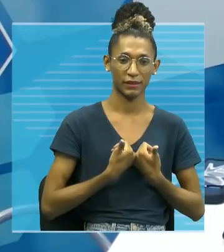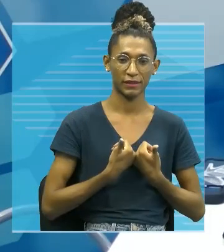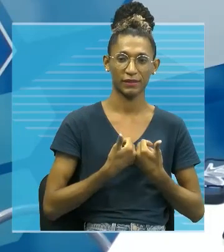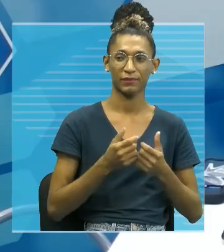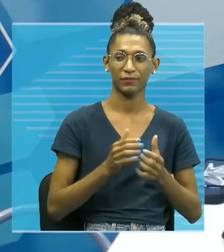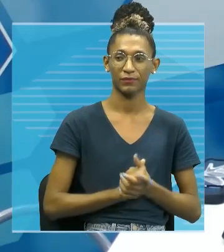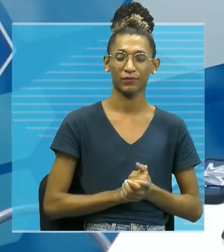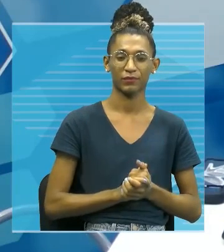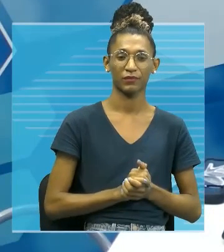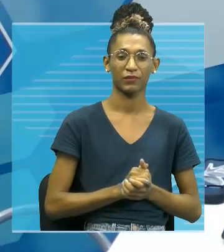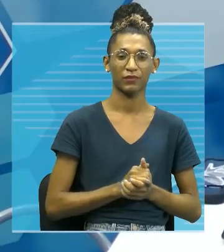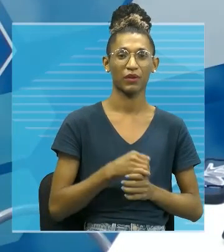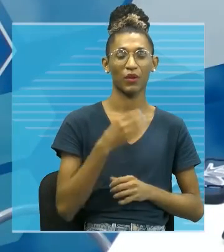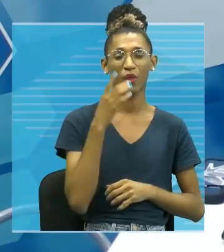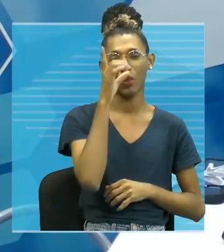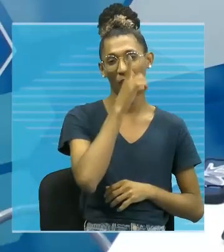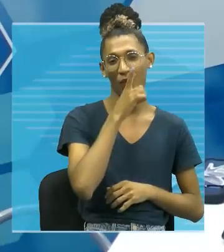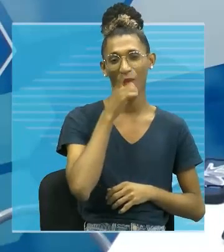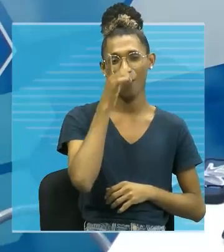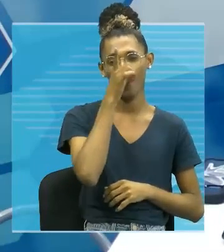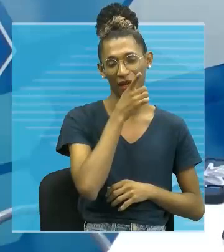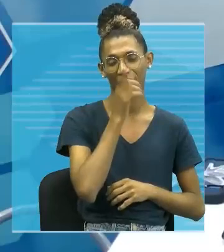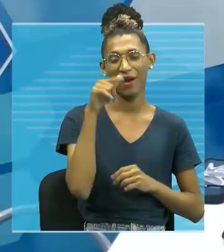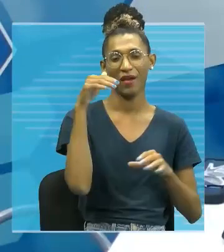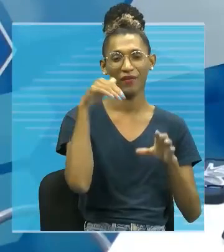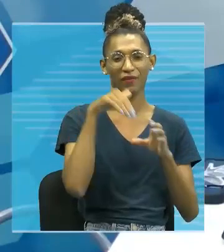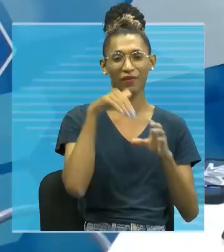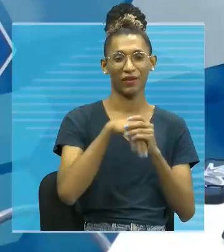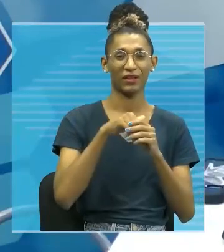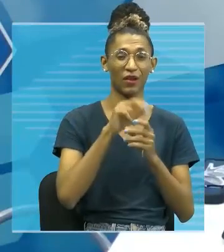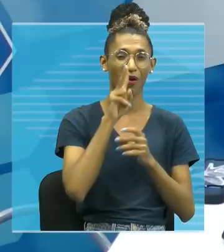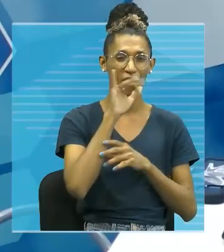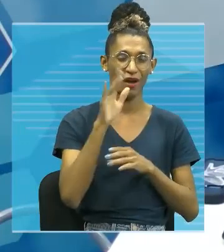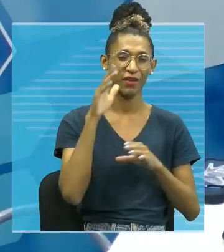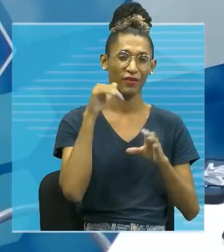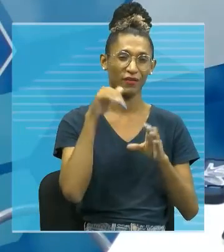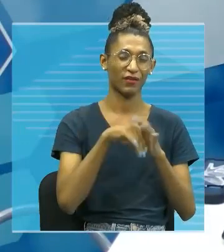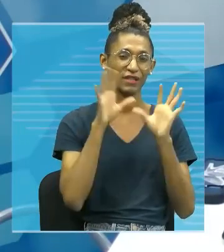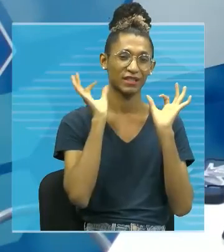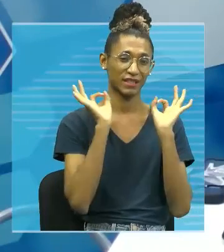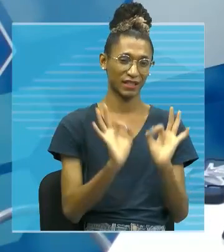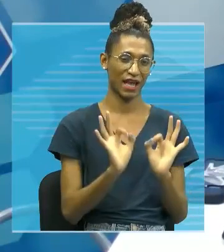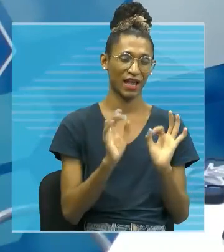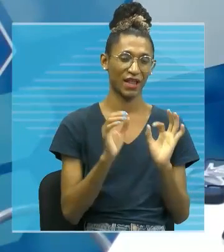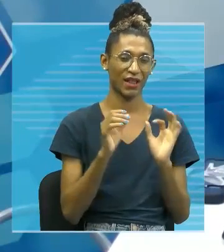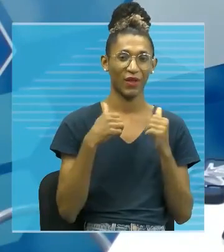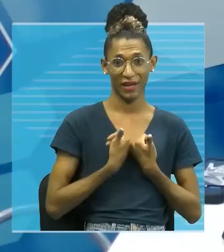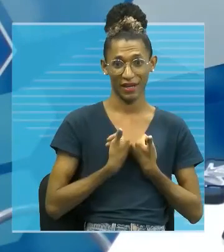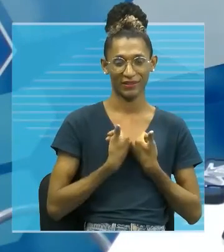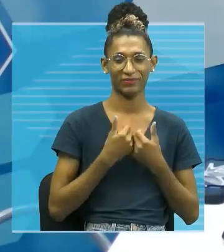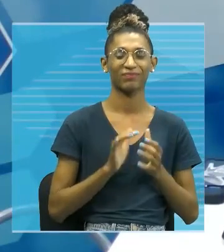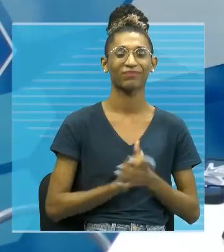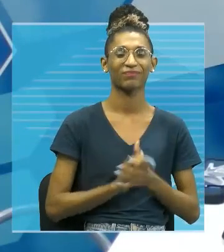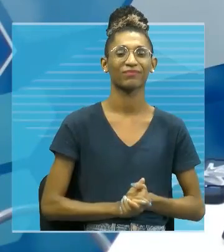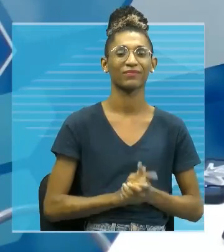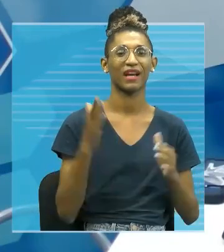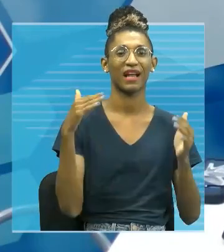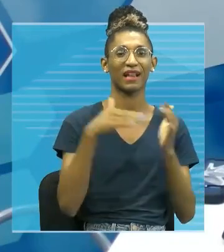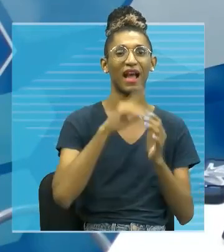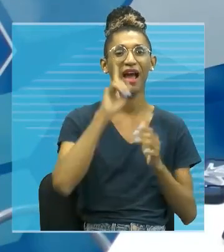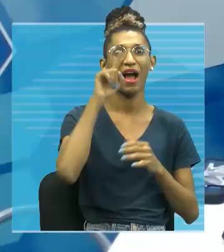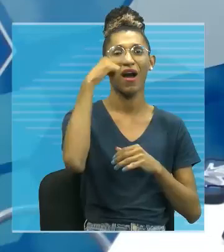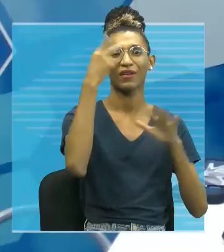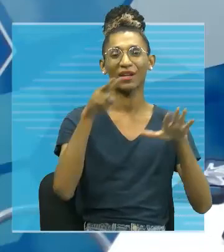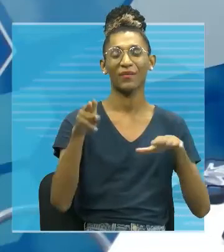bom domingo para vocês domingo é votação vai lá vote Exerça sua cidadania até a próxima